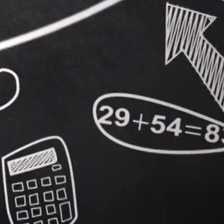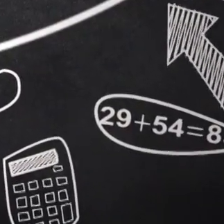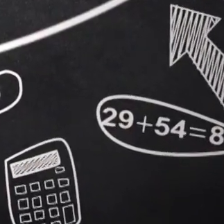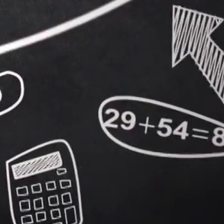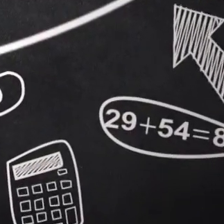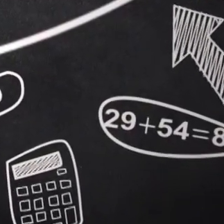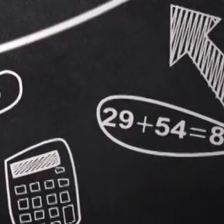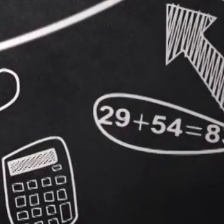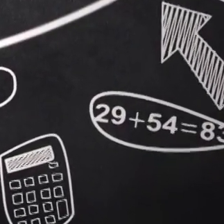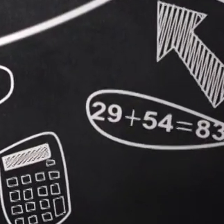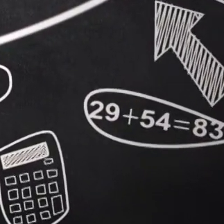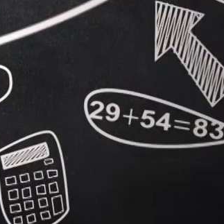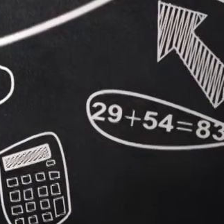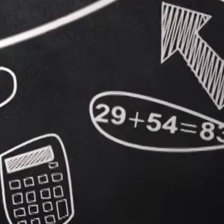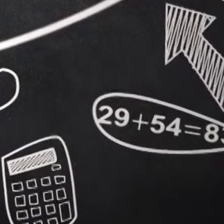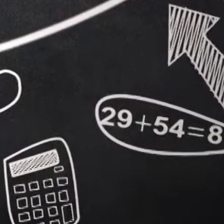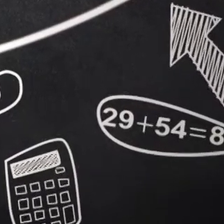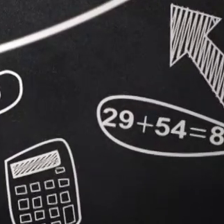E aí